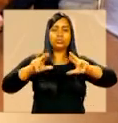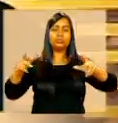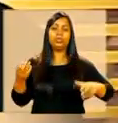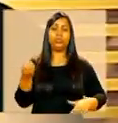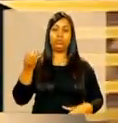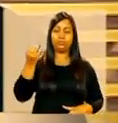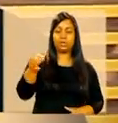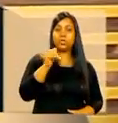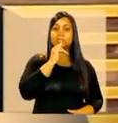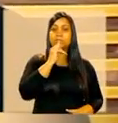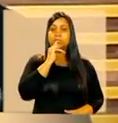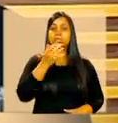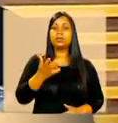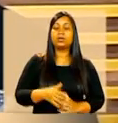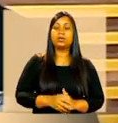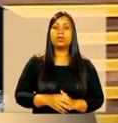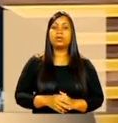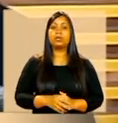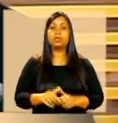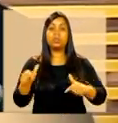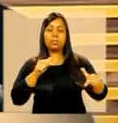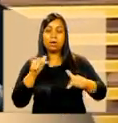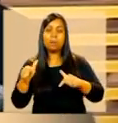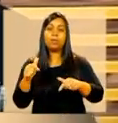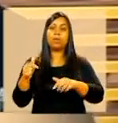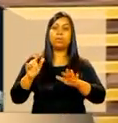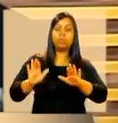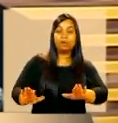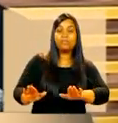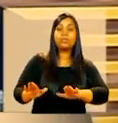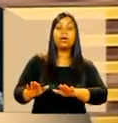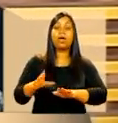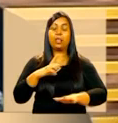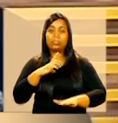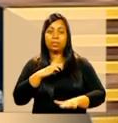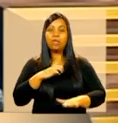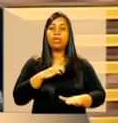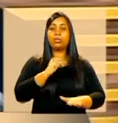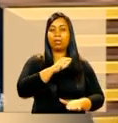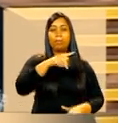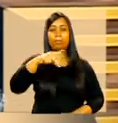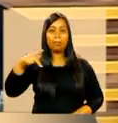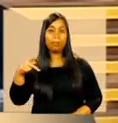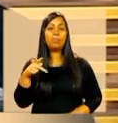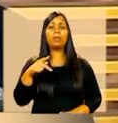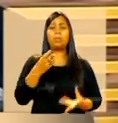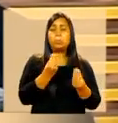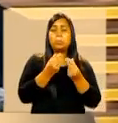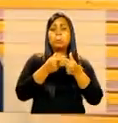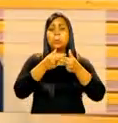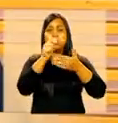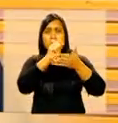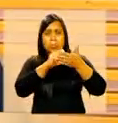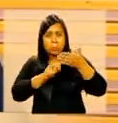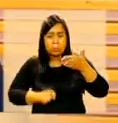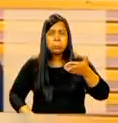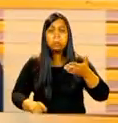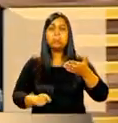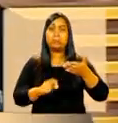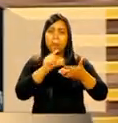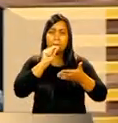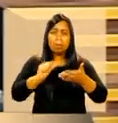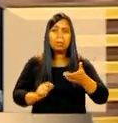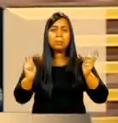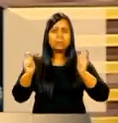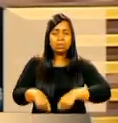né? Então tem troca de trabalho por hospedagem, tem alguns aplicativos. Então tem um leque de opções que as pessoas podem estar explorando. Tem um pessoal que